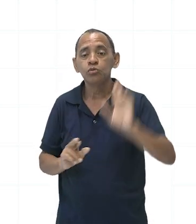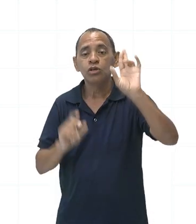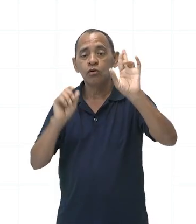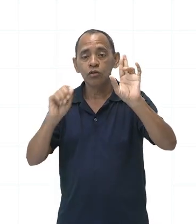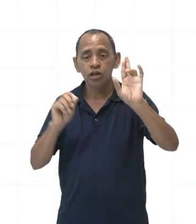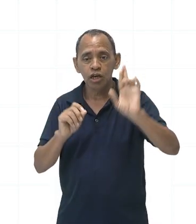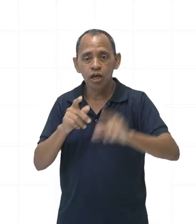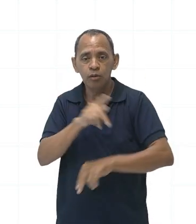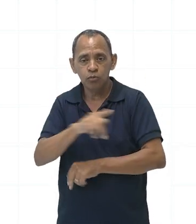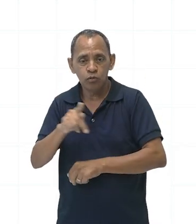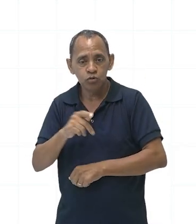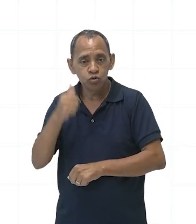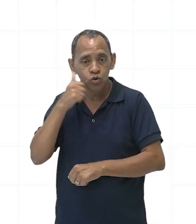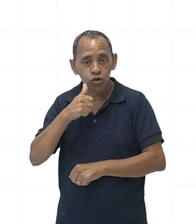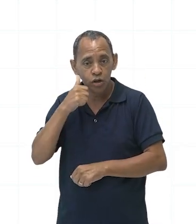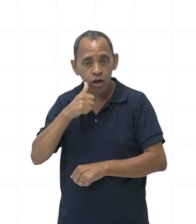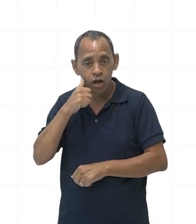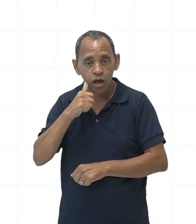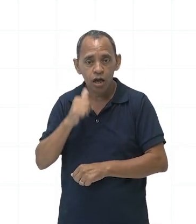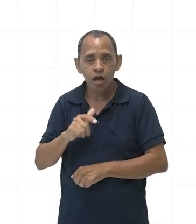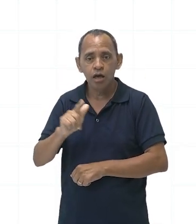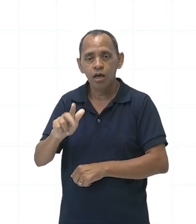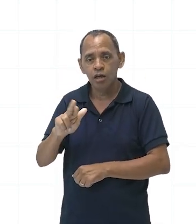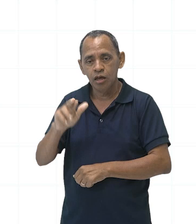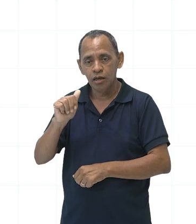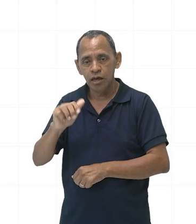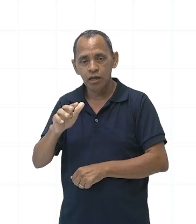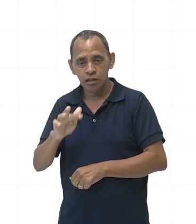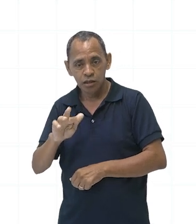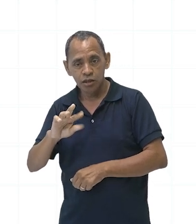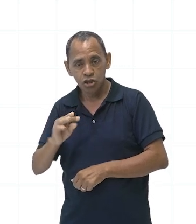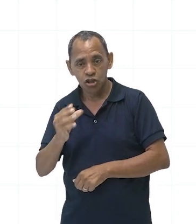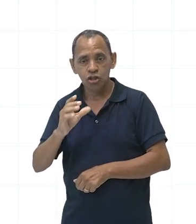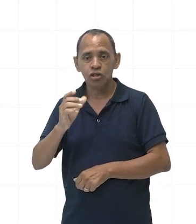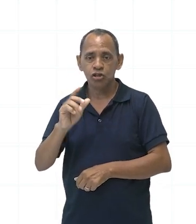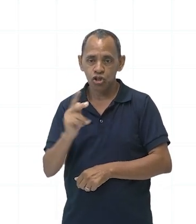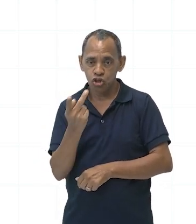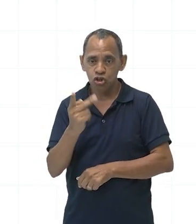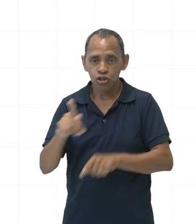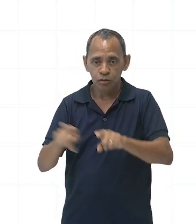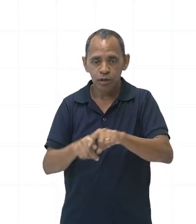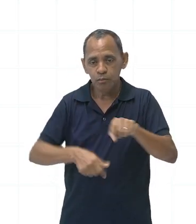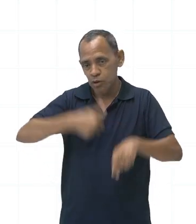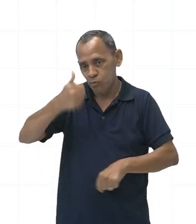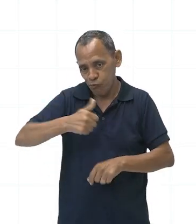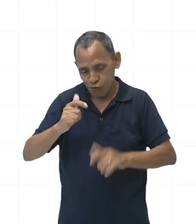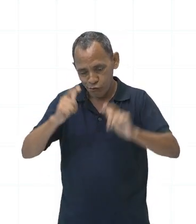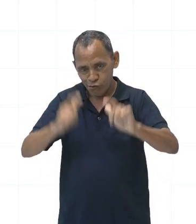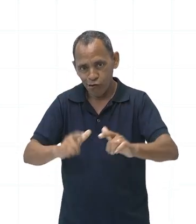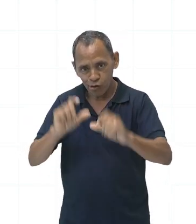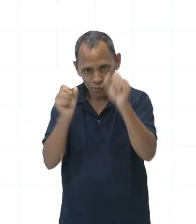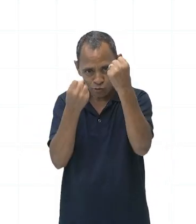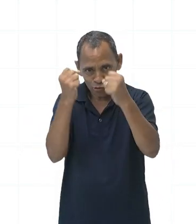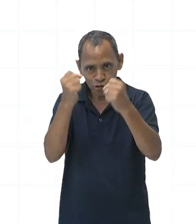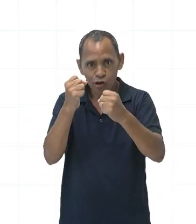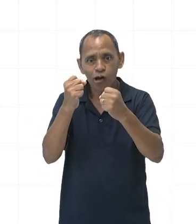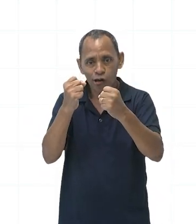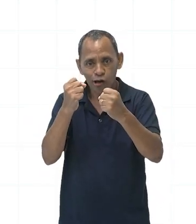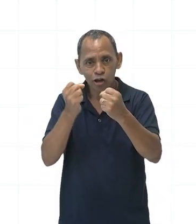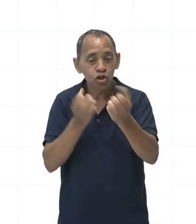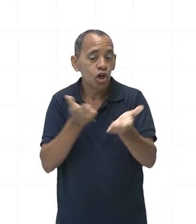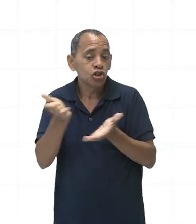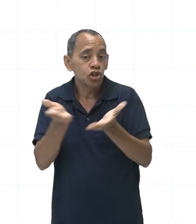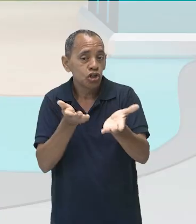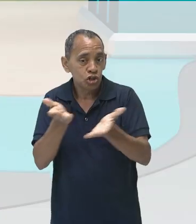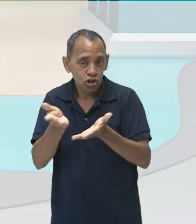Hilfeld. Ela é que foi responsável por inaugurar a primeira academia de ginástica que atendia ali